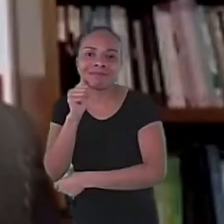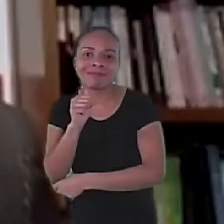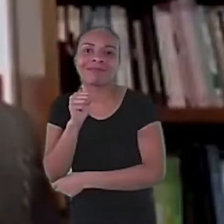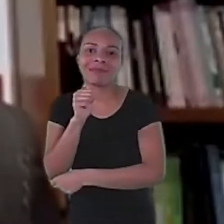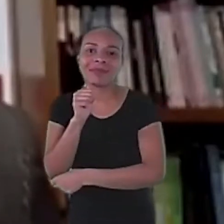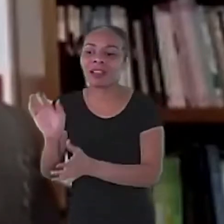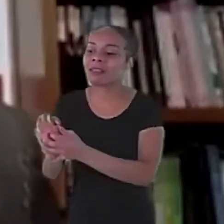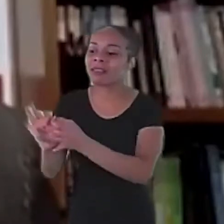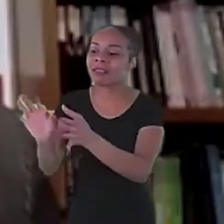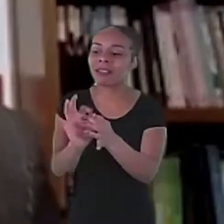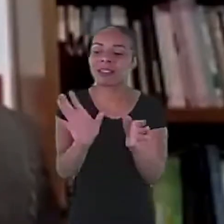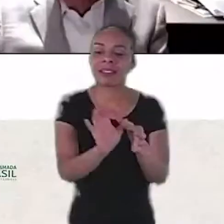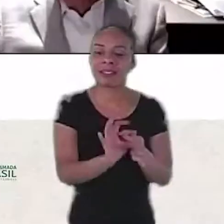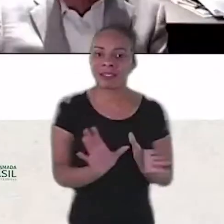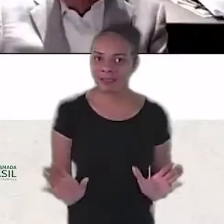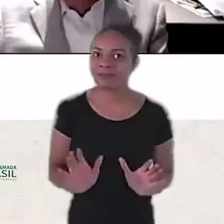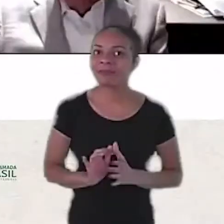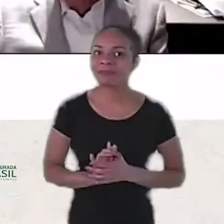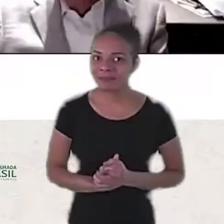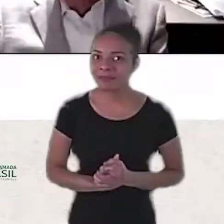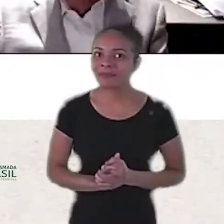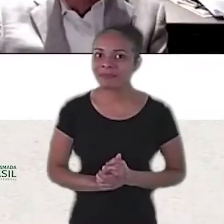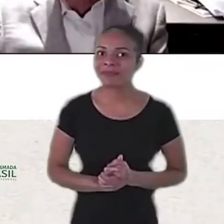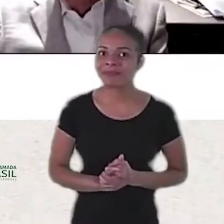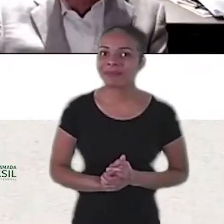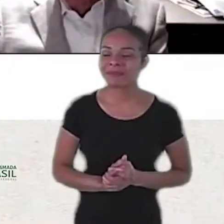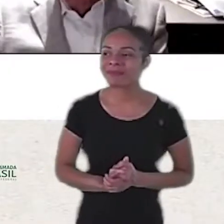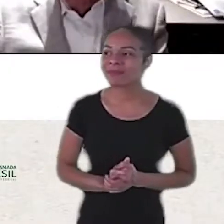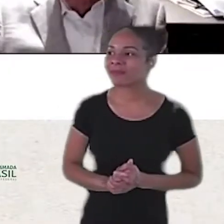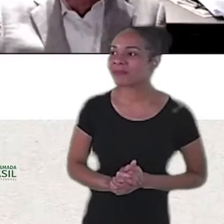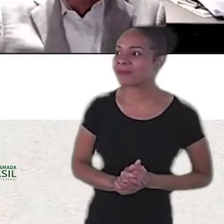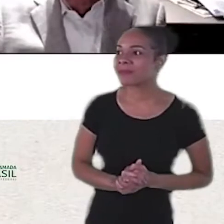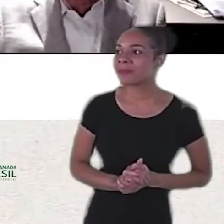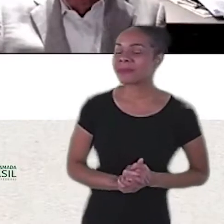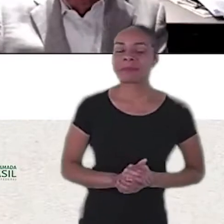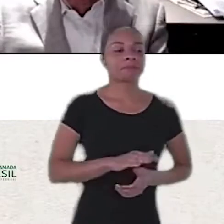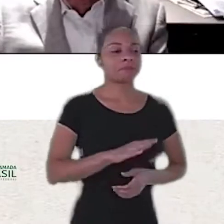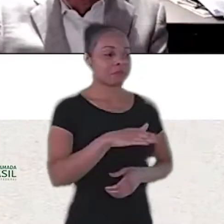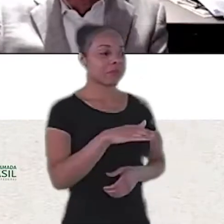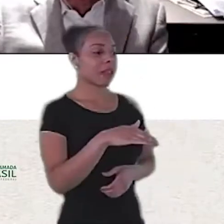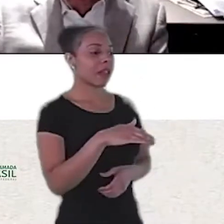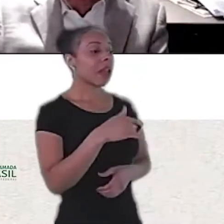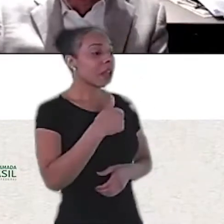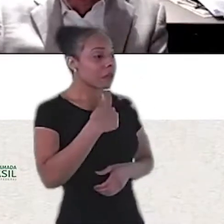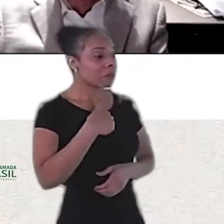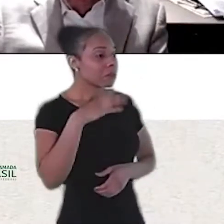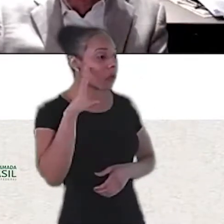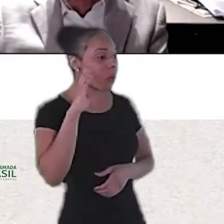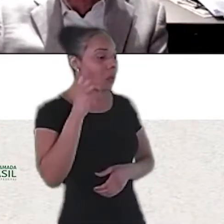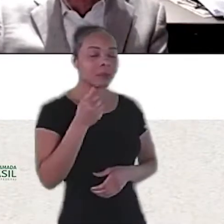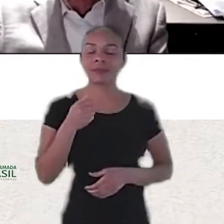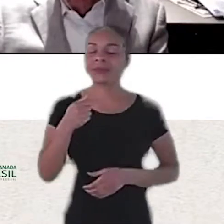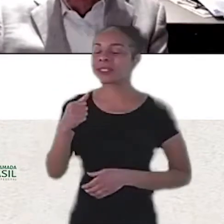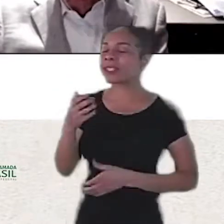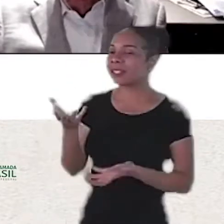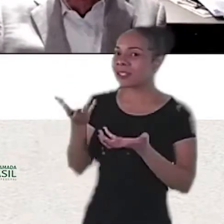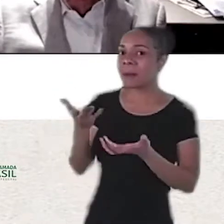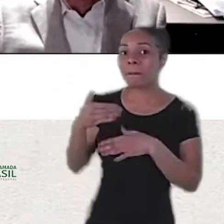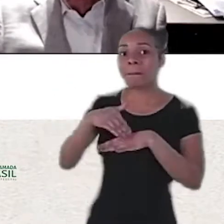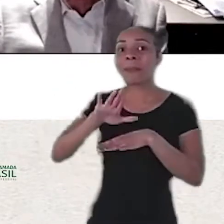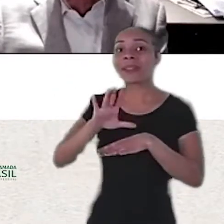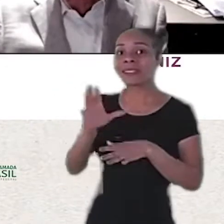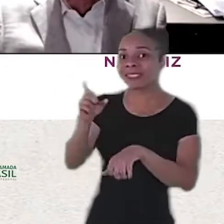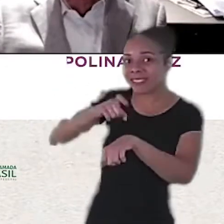Maravilha. se eu poderia Maravilha, eu acho que é parar uma aqui ótima e deixar introdução. mais tempo para a nossa conversa.